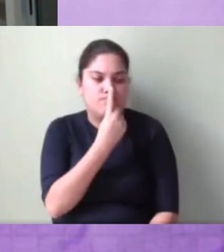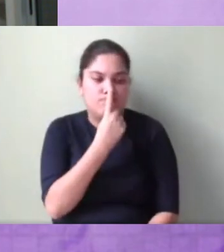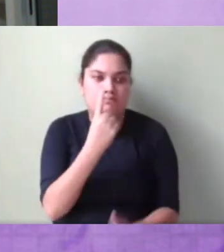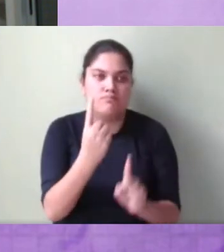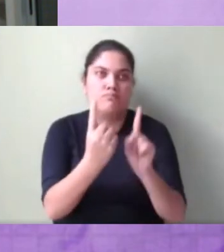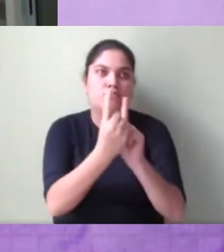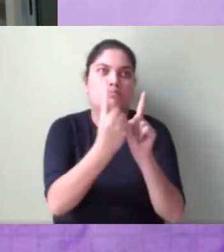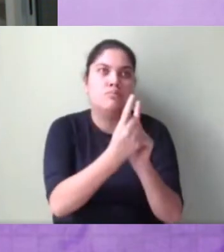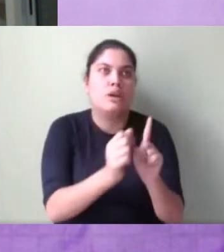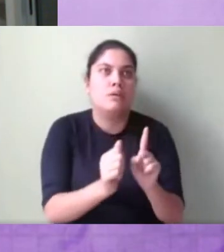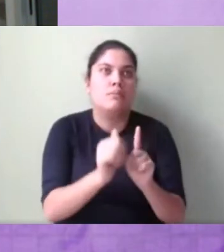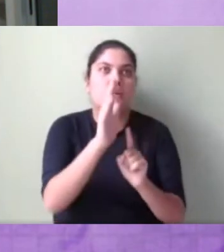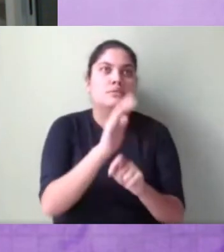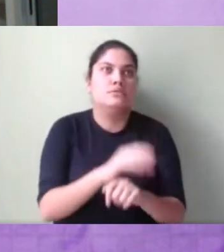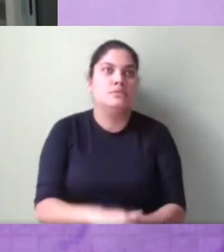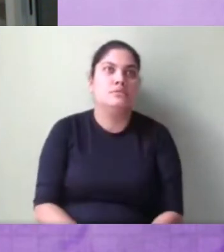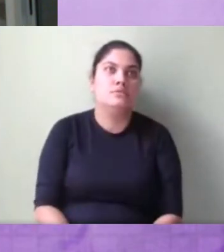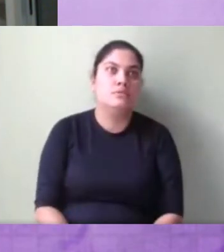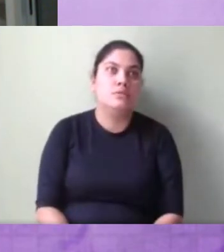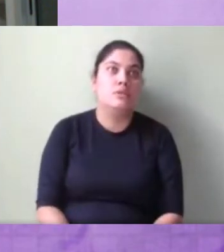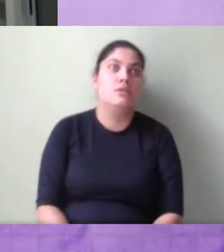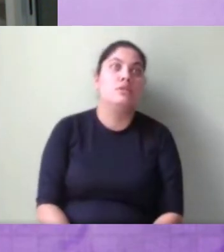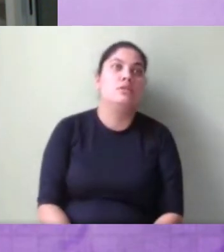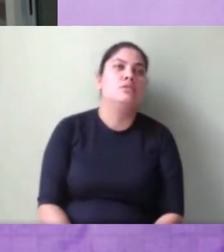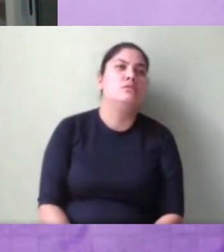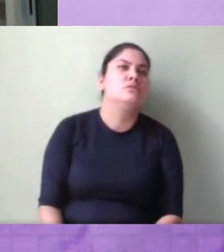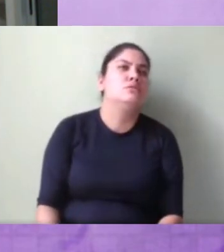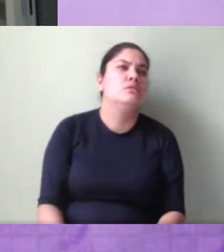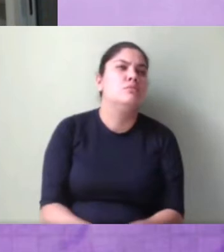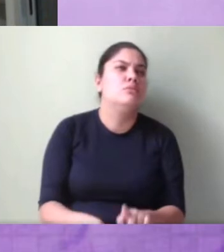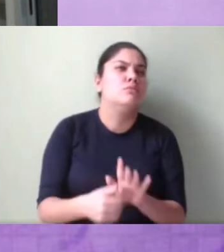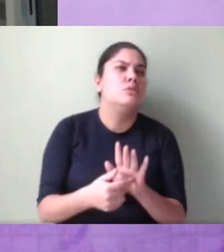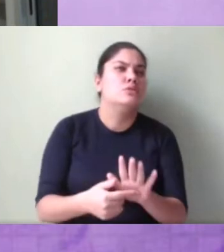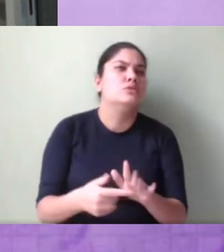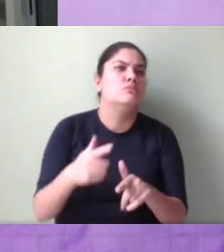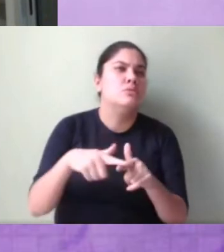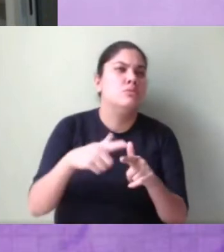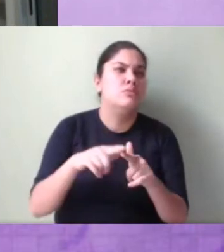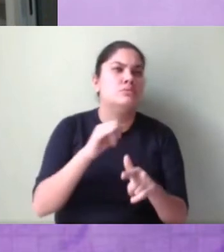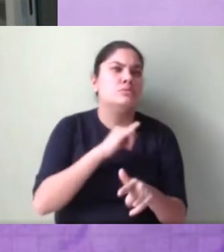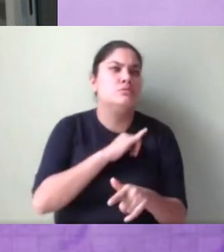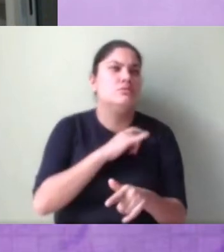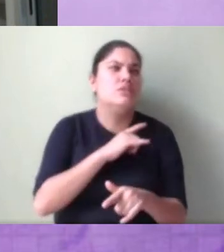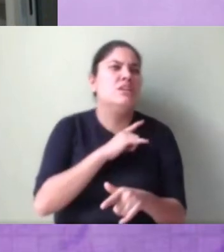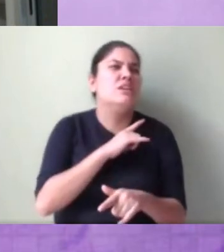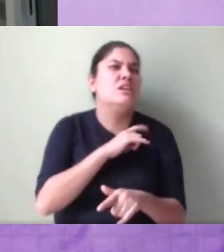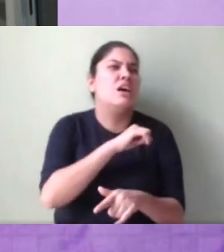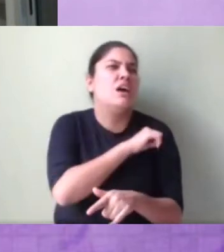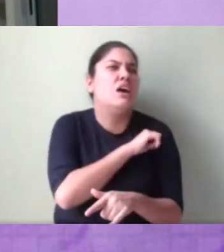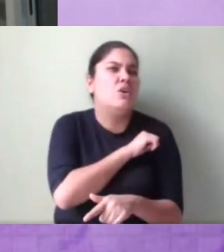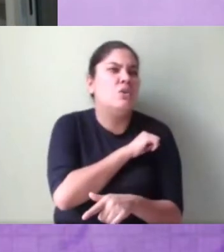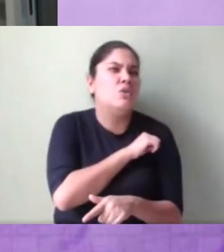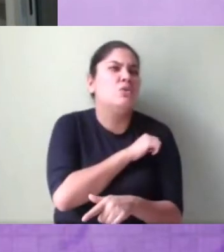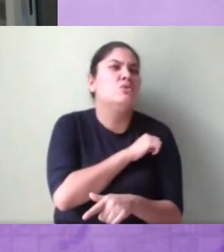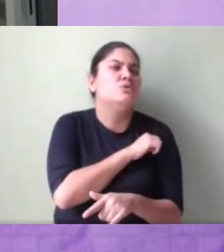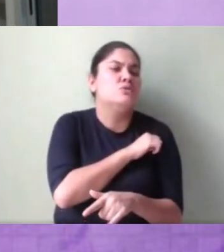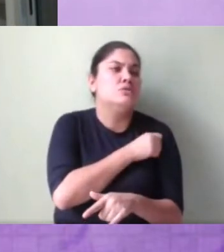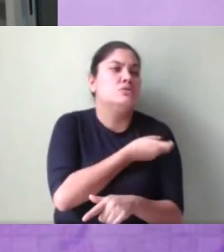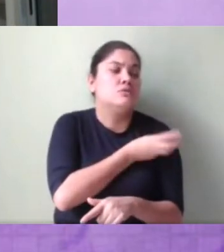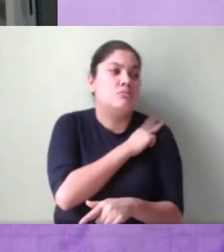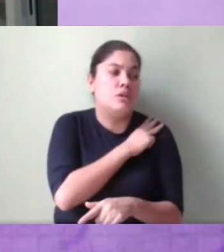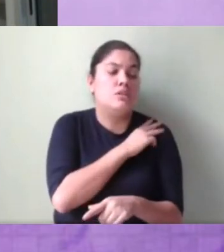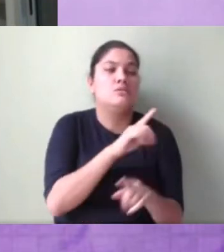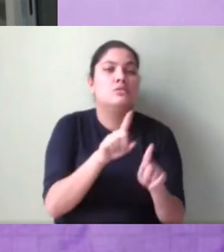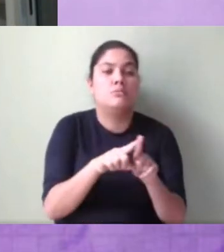40, também é grande. E que são mães, às vezes são mães solos, às vezes são mães que têm 4 filhos e tem que dividir